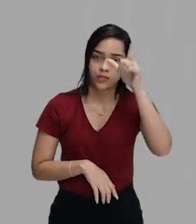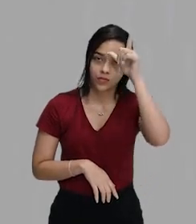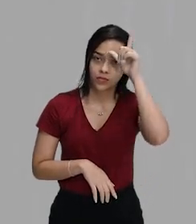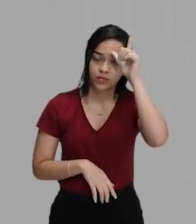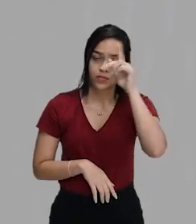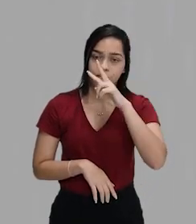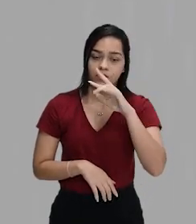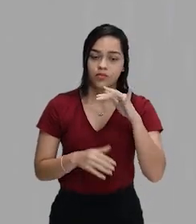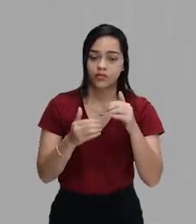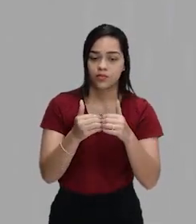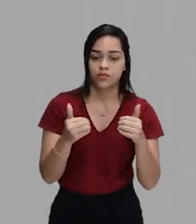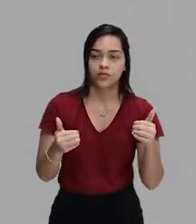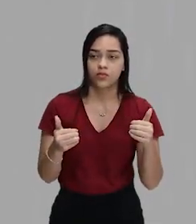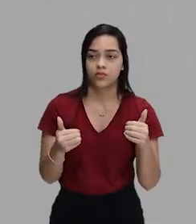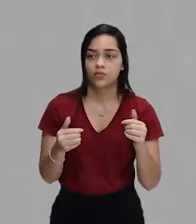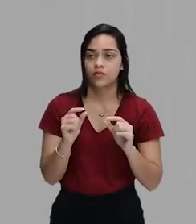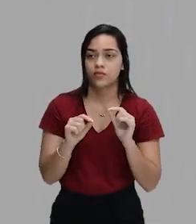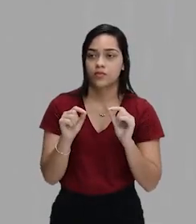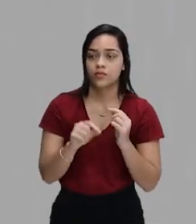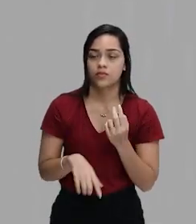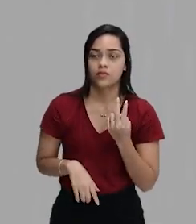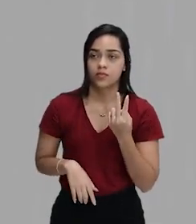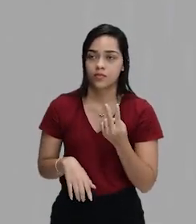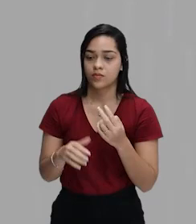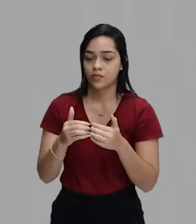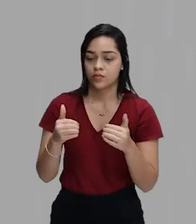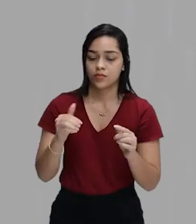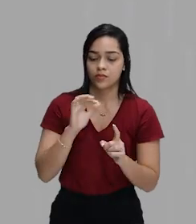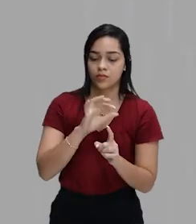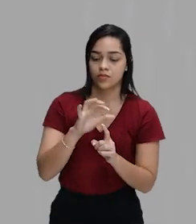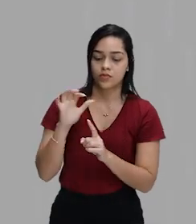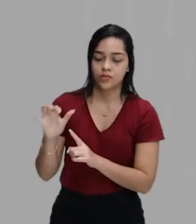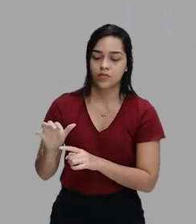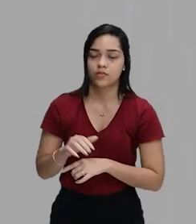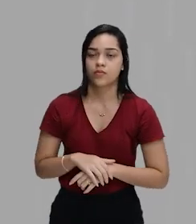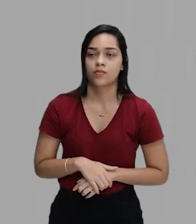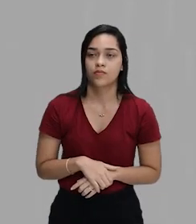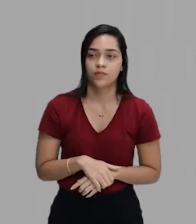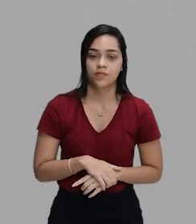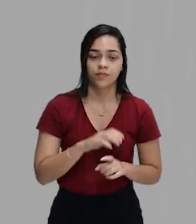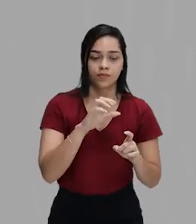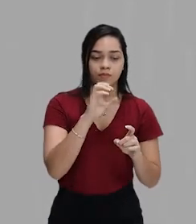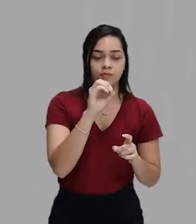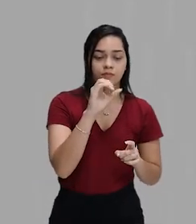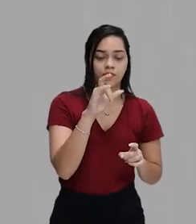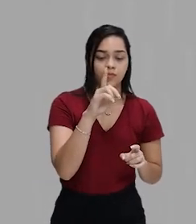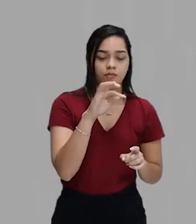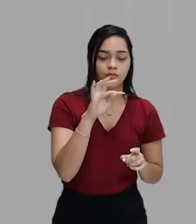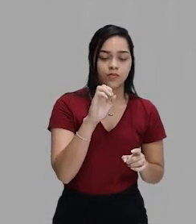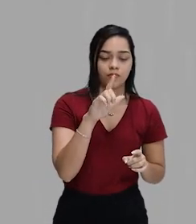vai ser dividida em apenas 2 zonas de influência. A zona ocidental,